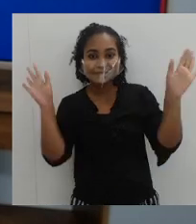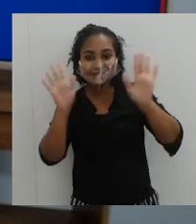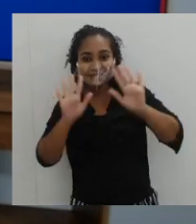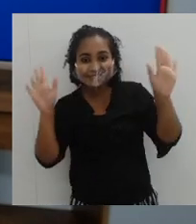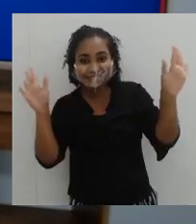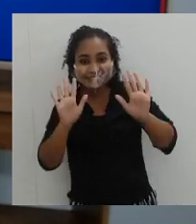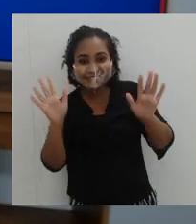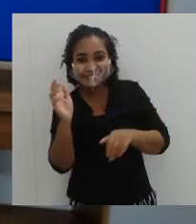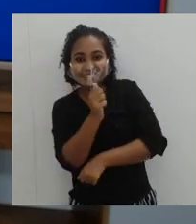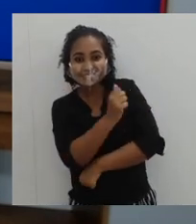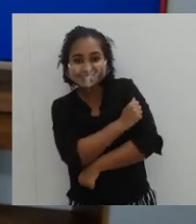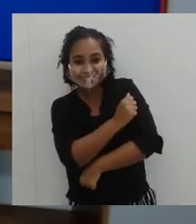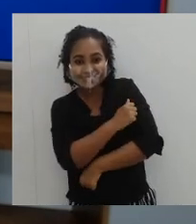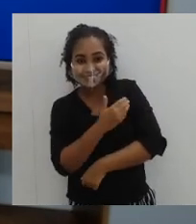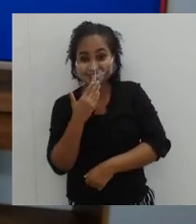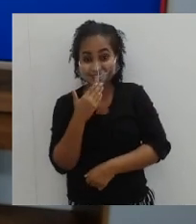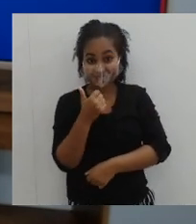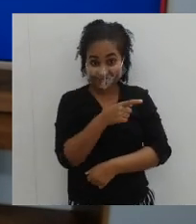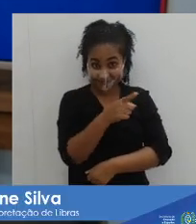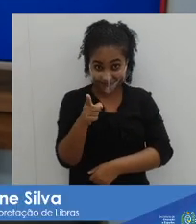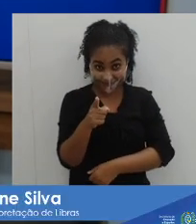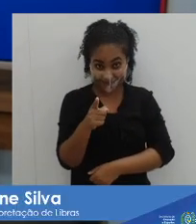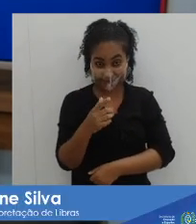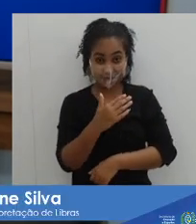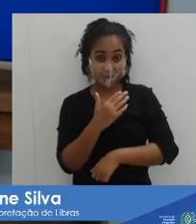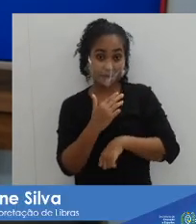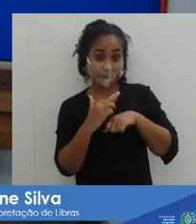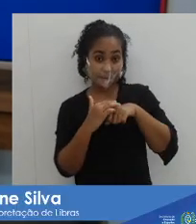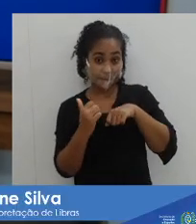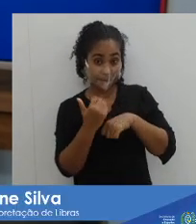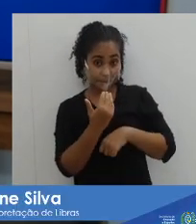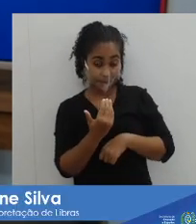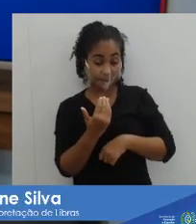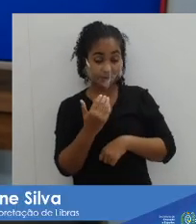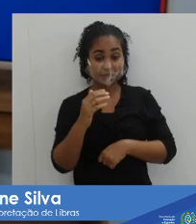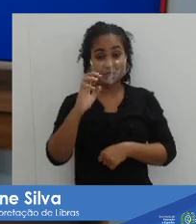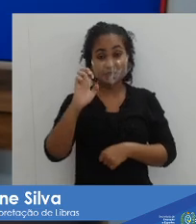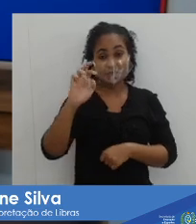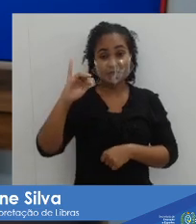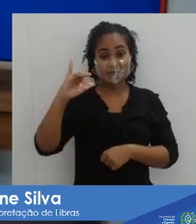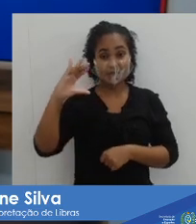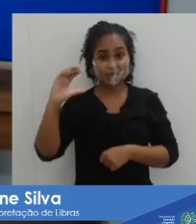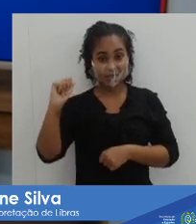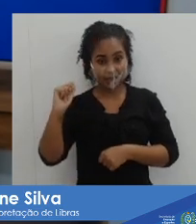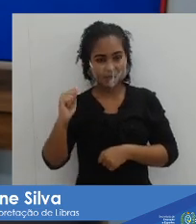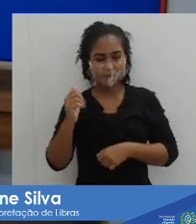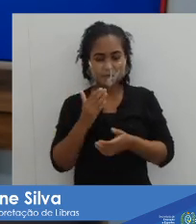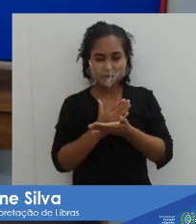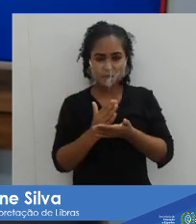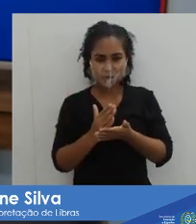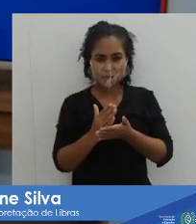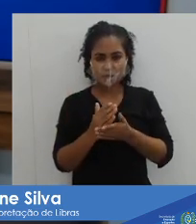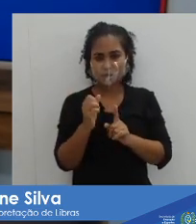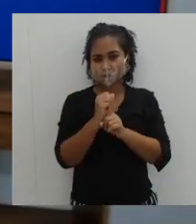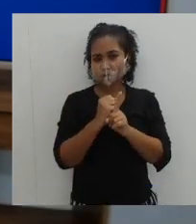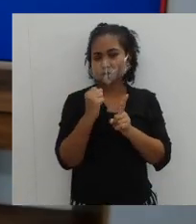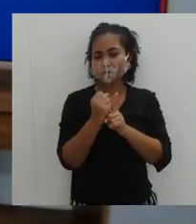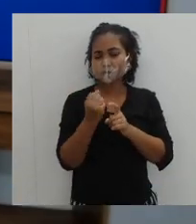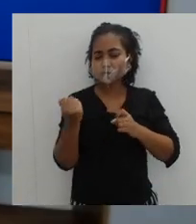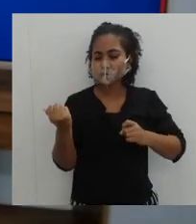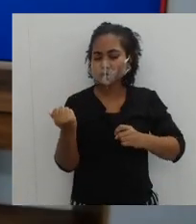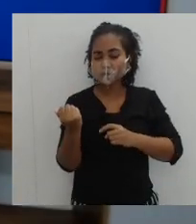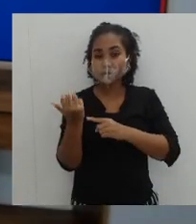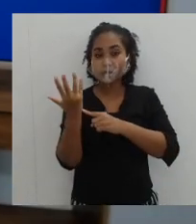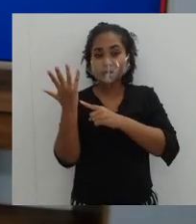Olá, alunos! Tudo bem com vocês? Eu me chamo Érica e a gente vai conversar hoje sobre aspectos sociais da biologia,